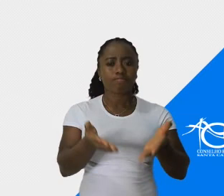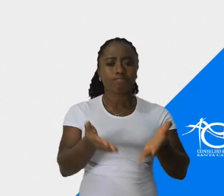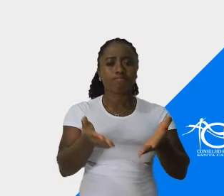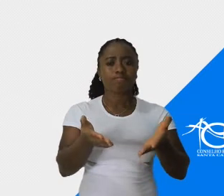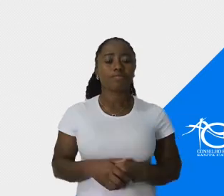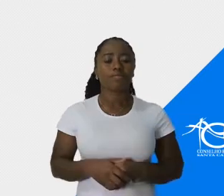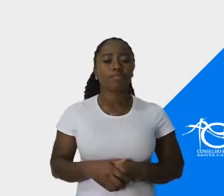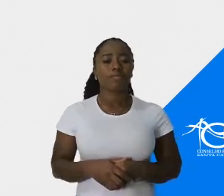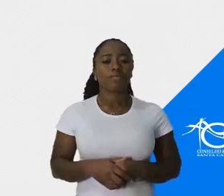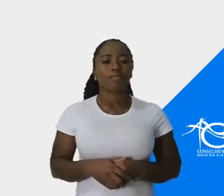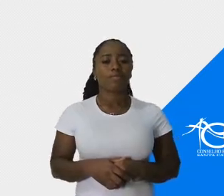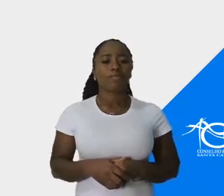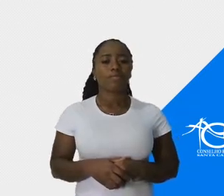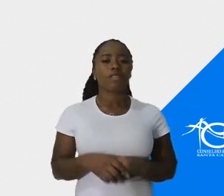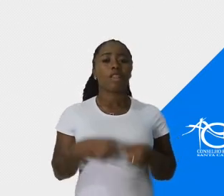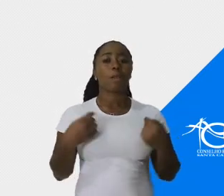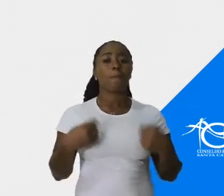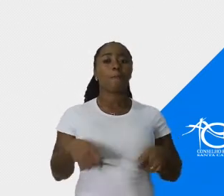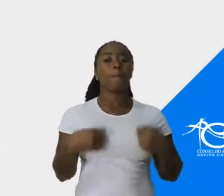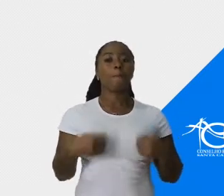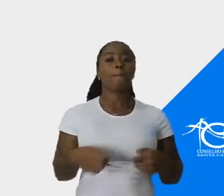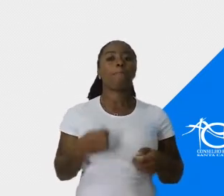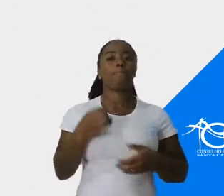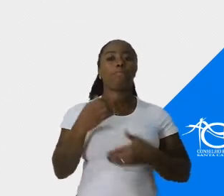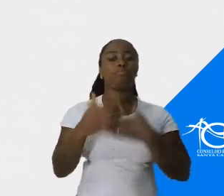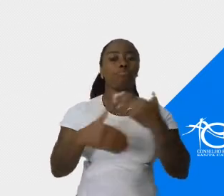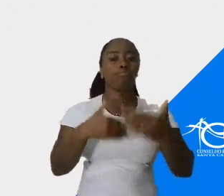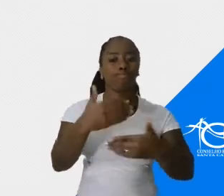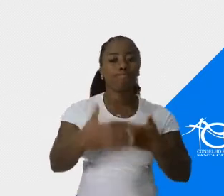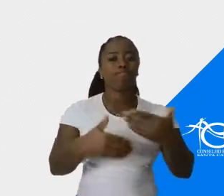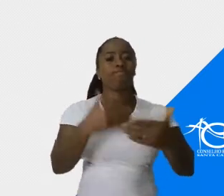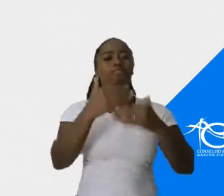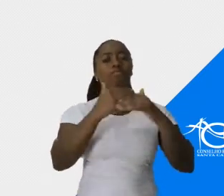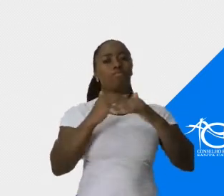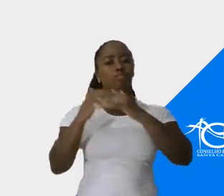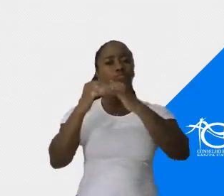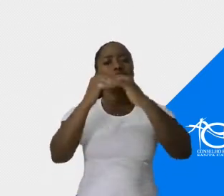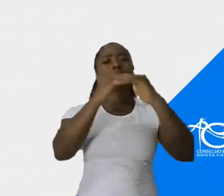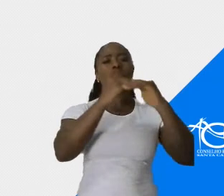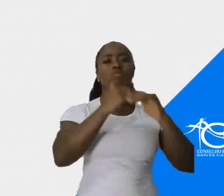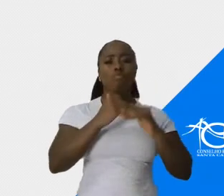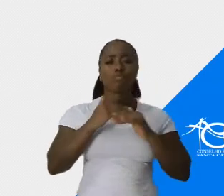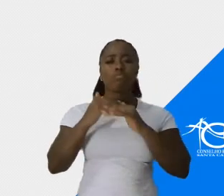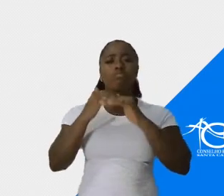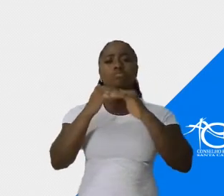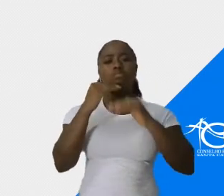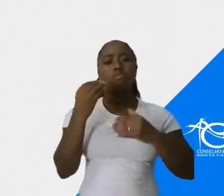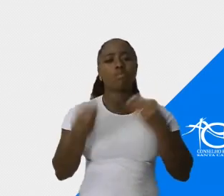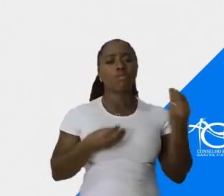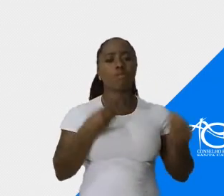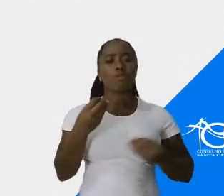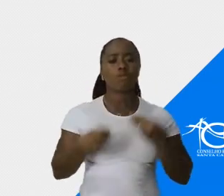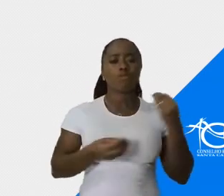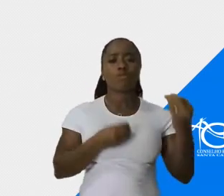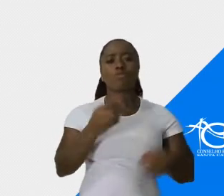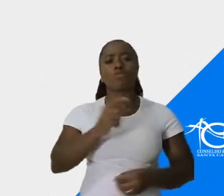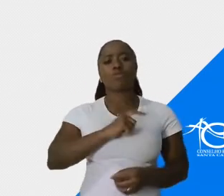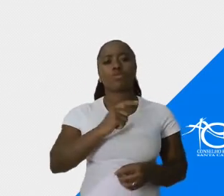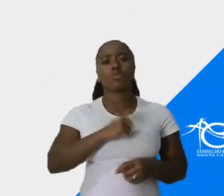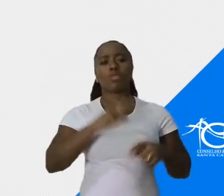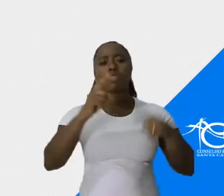homogeneiza desnecessariamente, perde a compreensão da importância das variações de faixa etária, idade, perfil